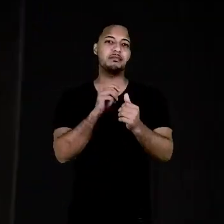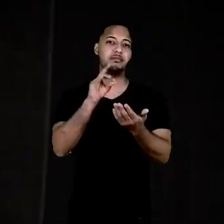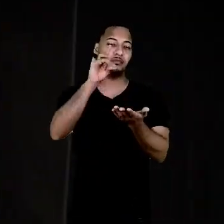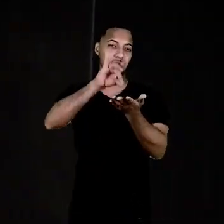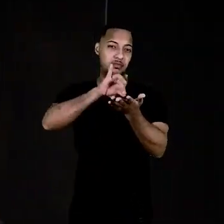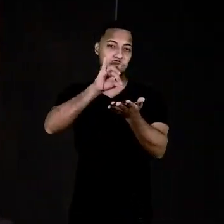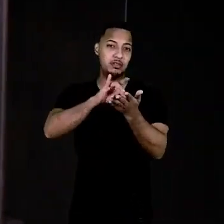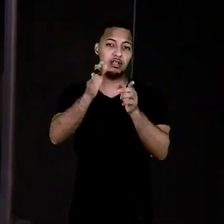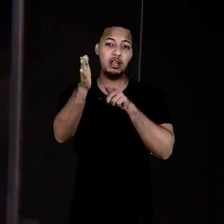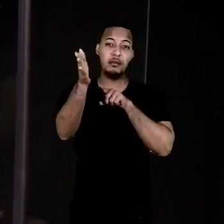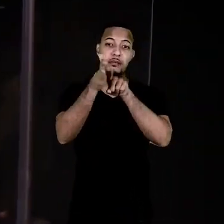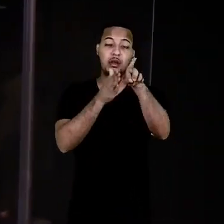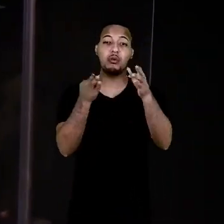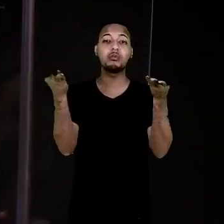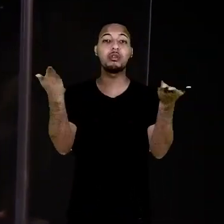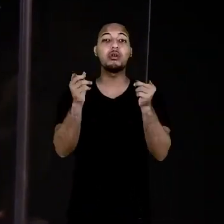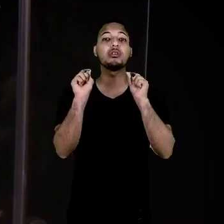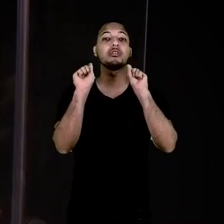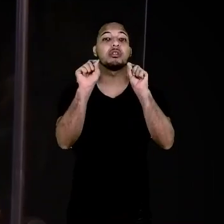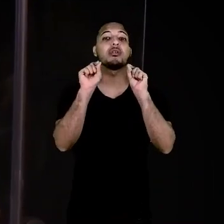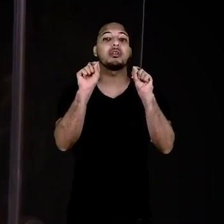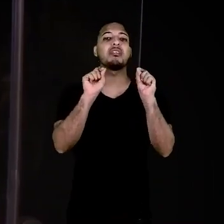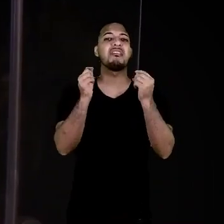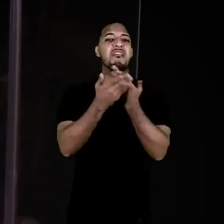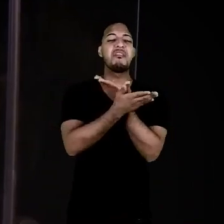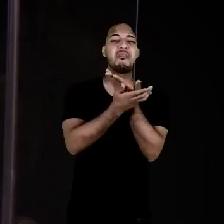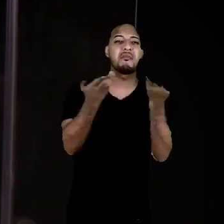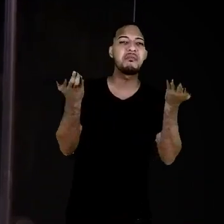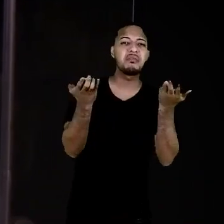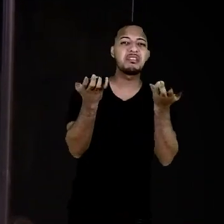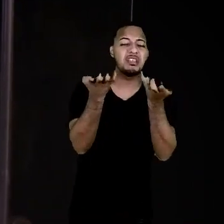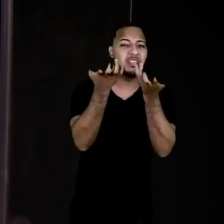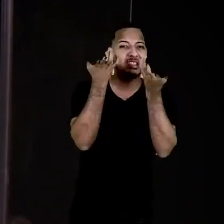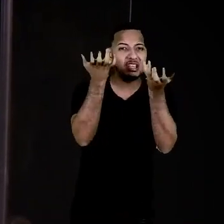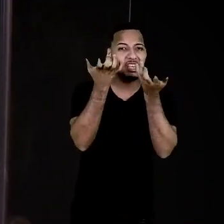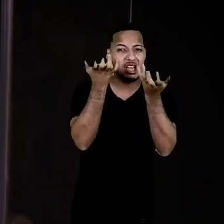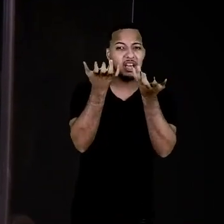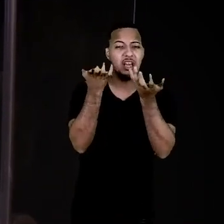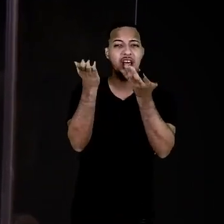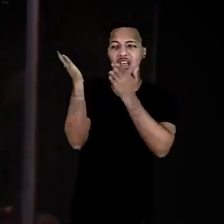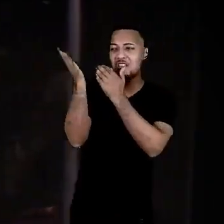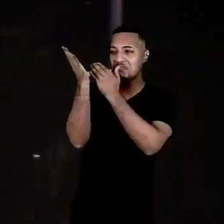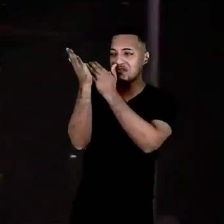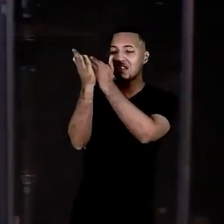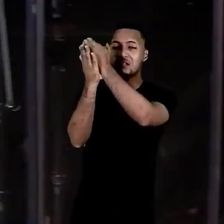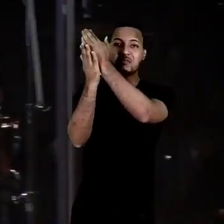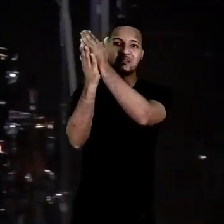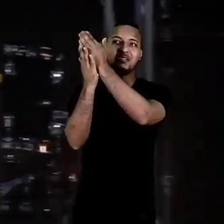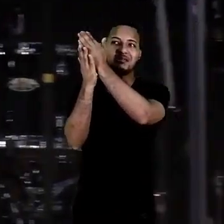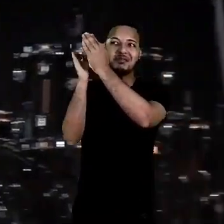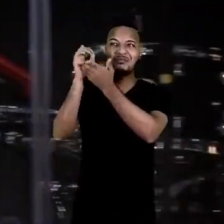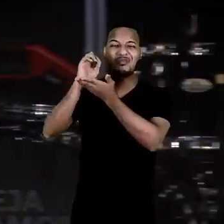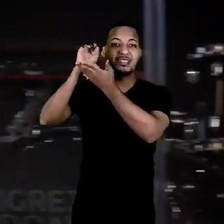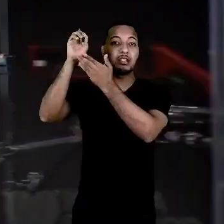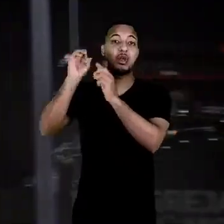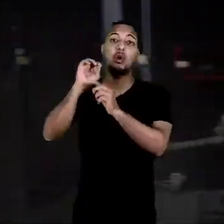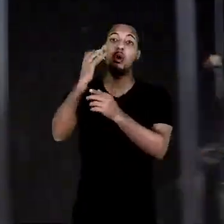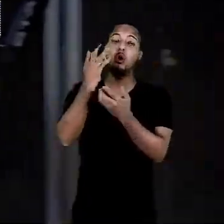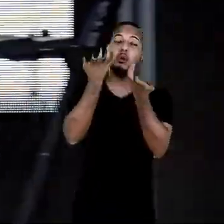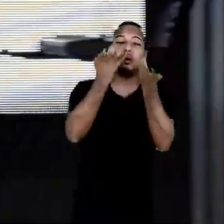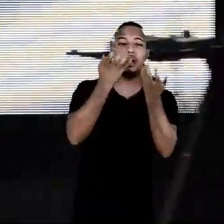te fazer é: será que você quer encontrar esse caminho? Ou será que você quer continuar vivendo a sua